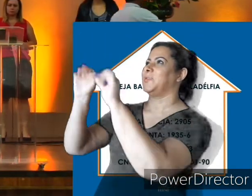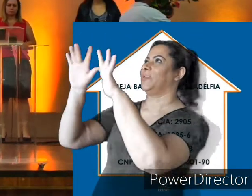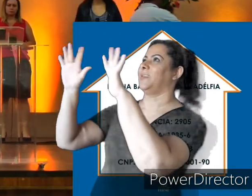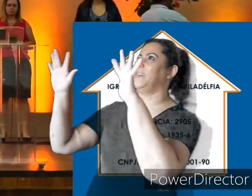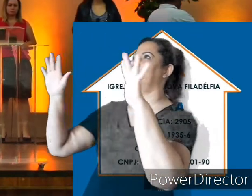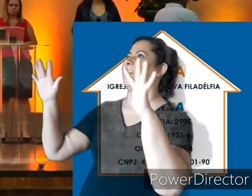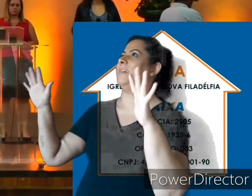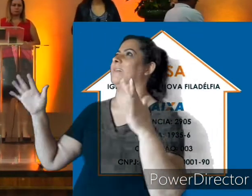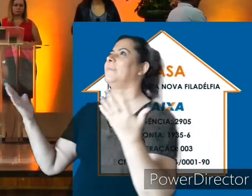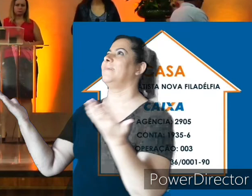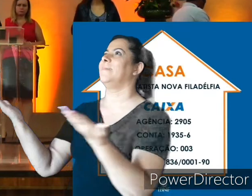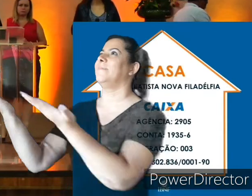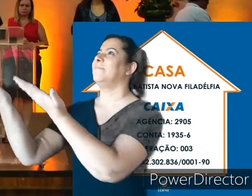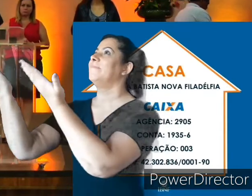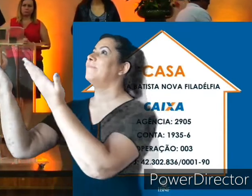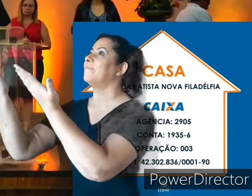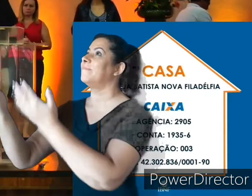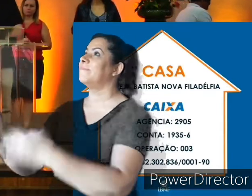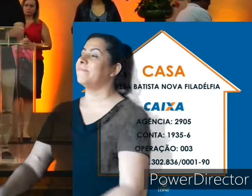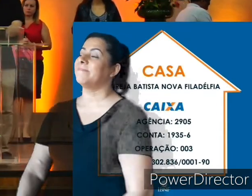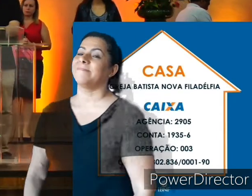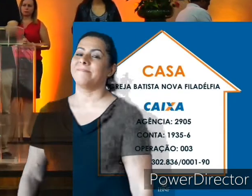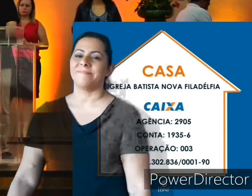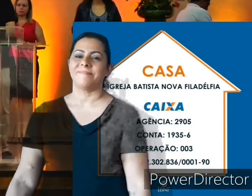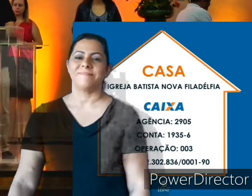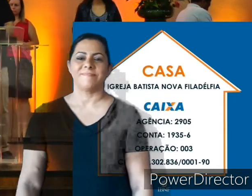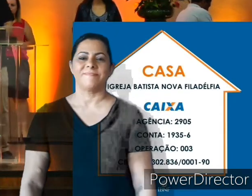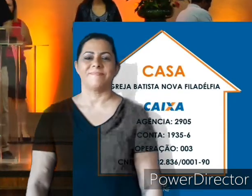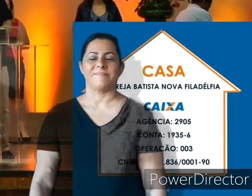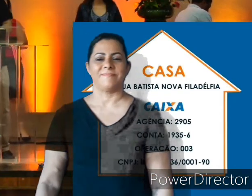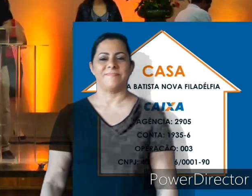mais uma vez levantar um clamor